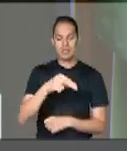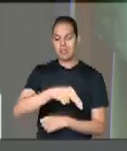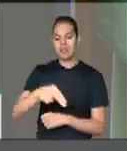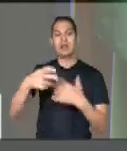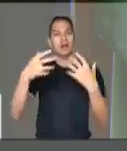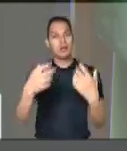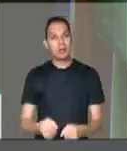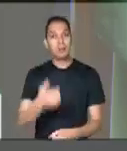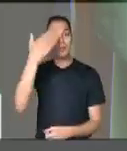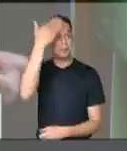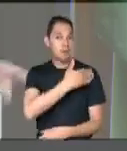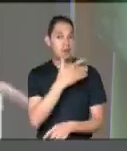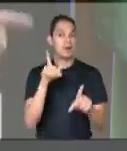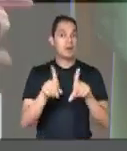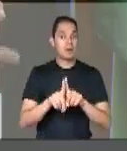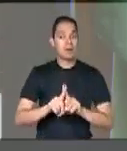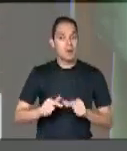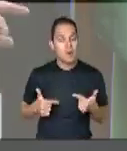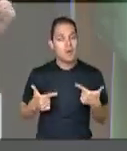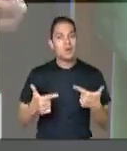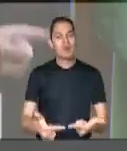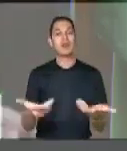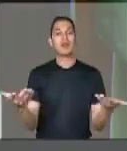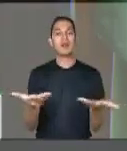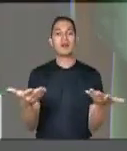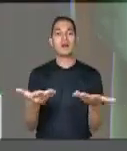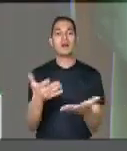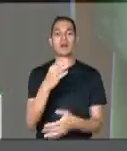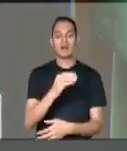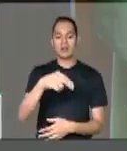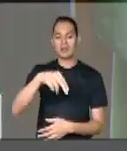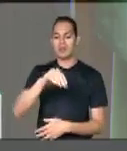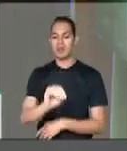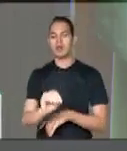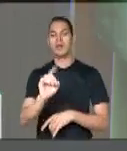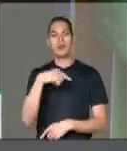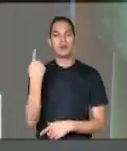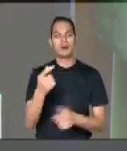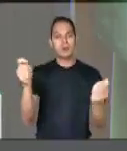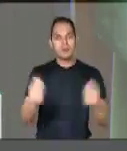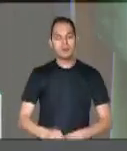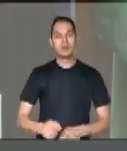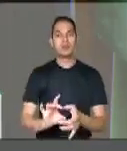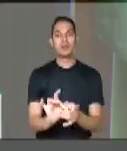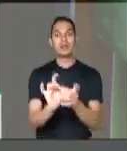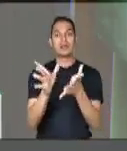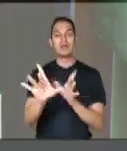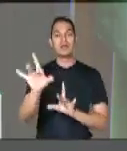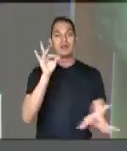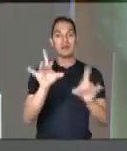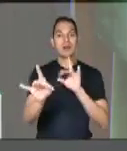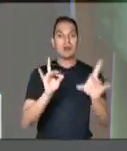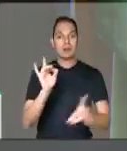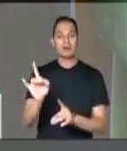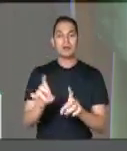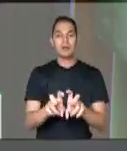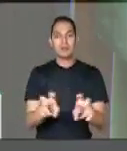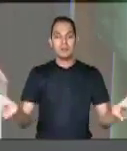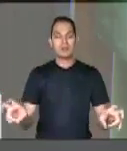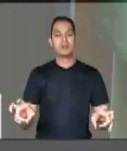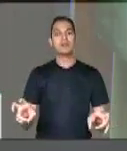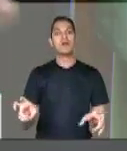Prova disso é a luta que travo ali hoje nas mesmas CMO, para que possamos ter mais livre indicação, as mesmas emendas de bancada para